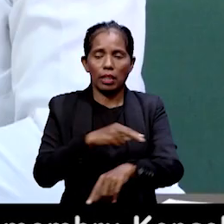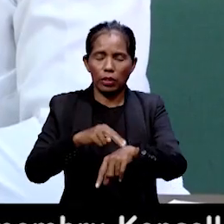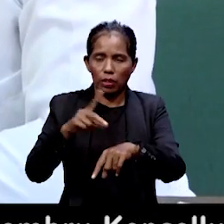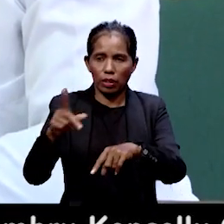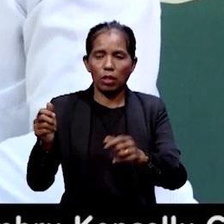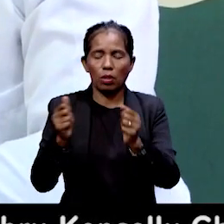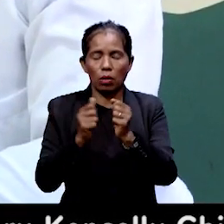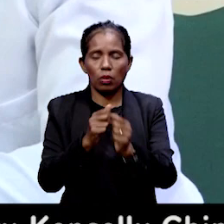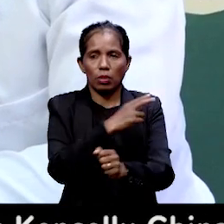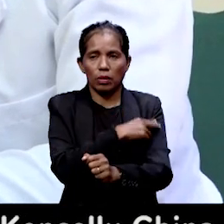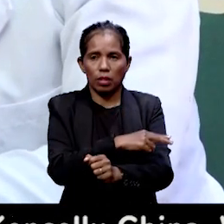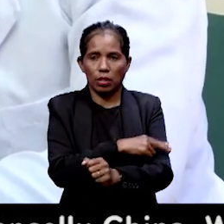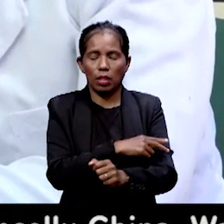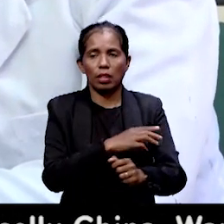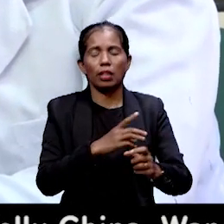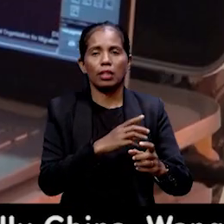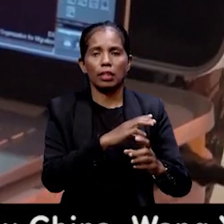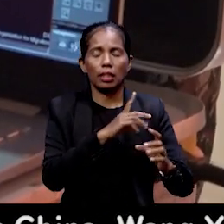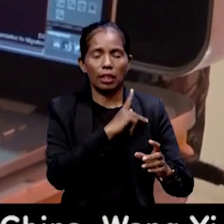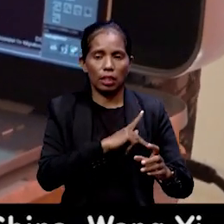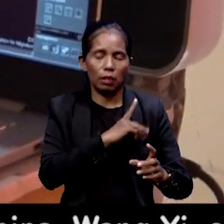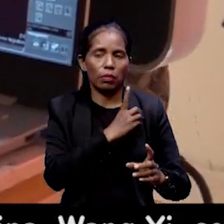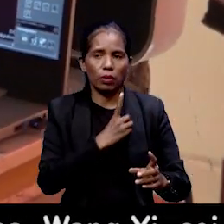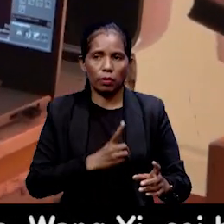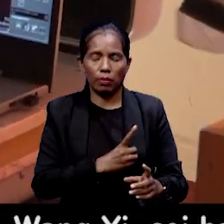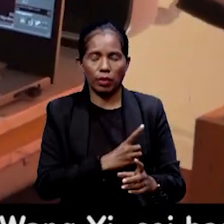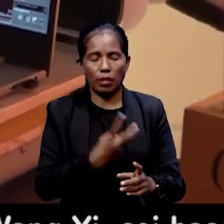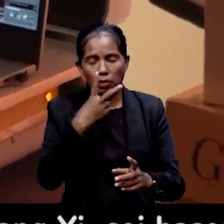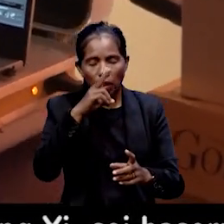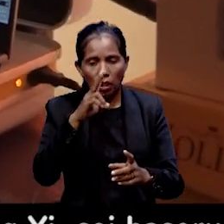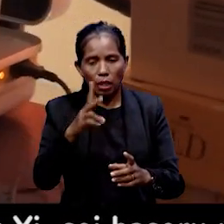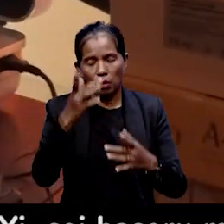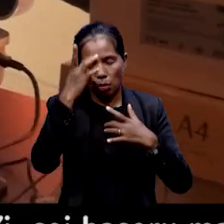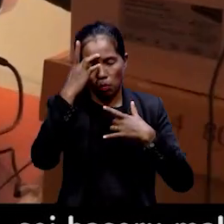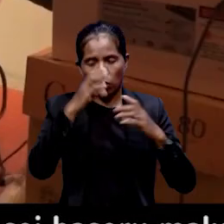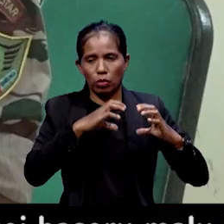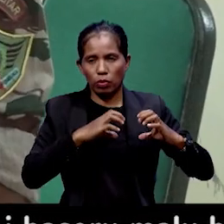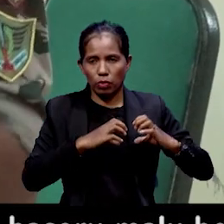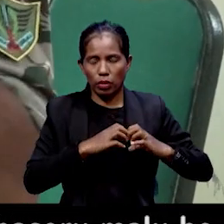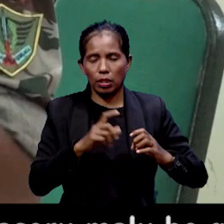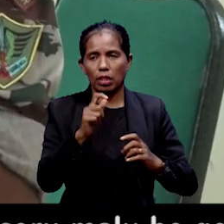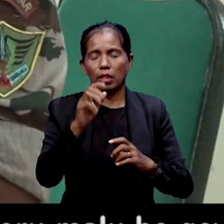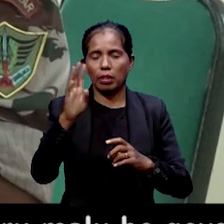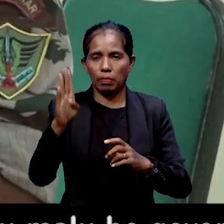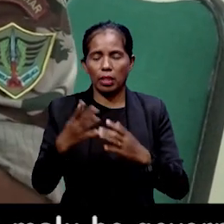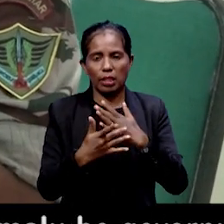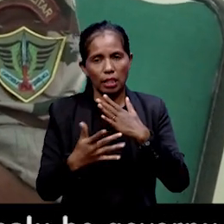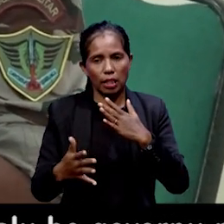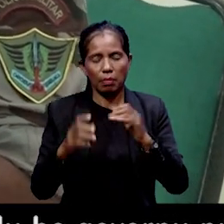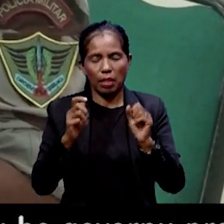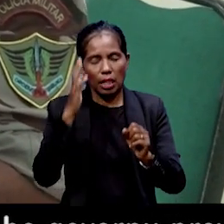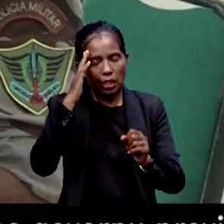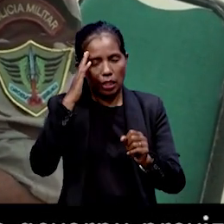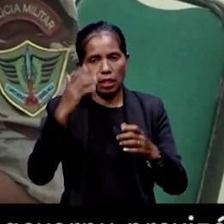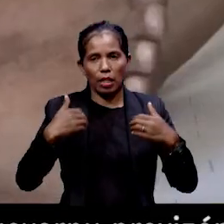mos klinika Klibur Domin. Check-up ne behala oba moras fuan tuberculose ha sairan atunune bele deteta iha moras